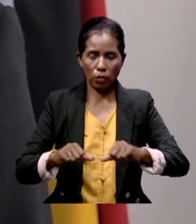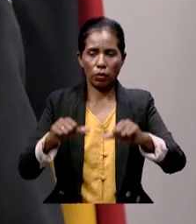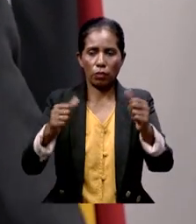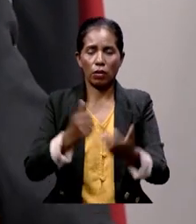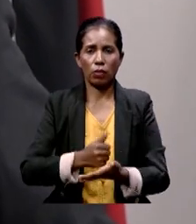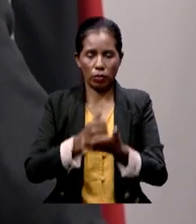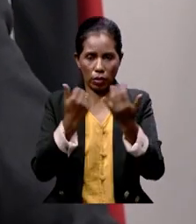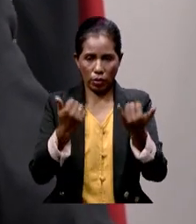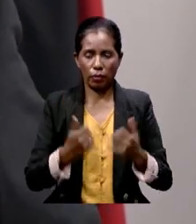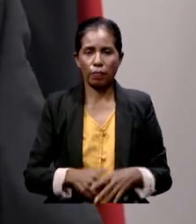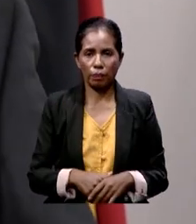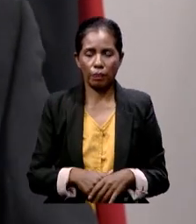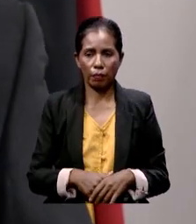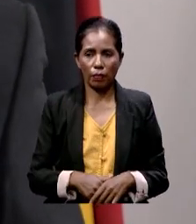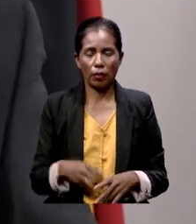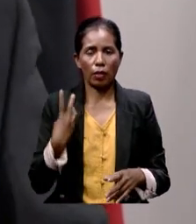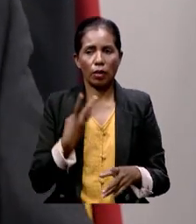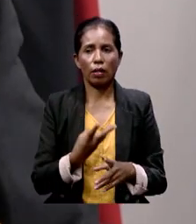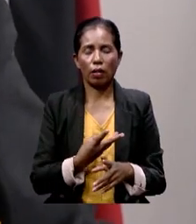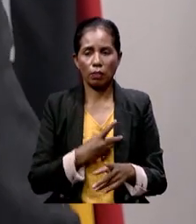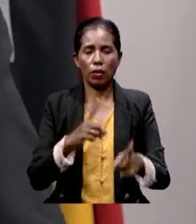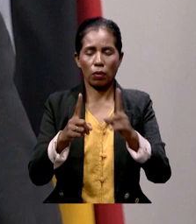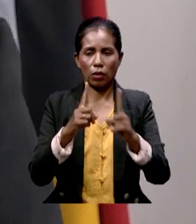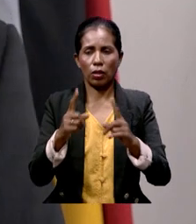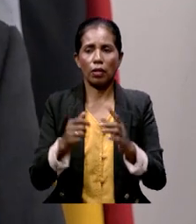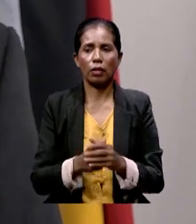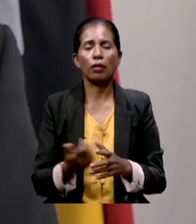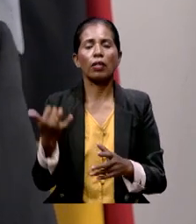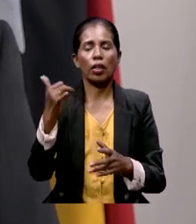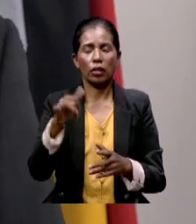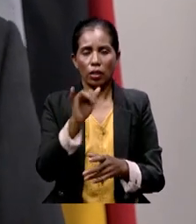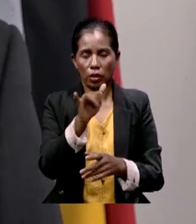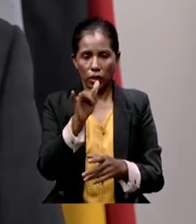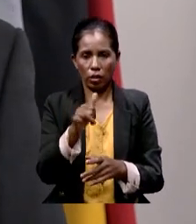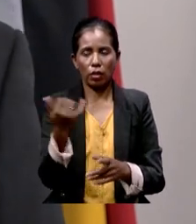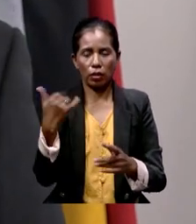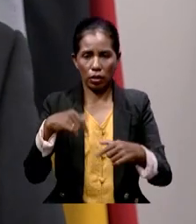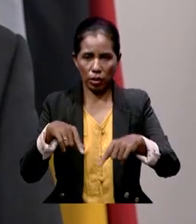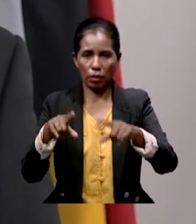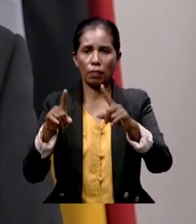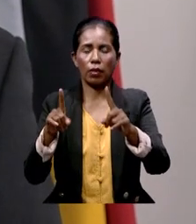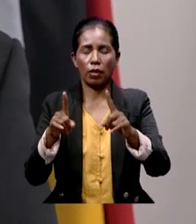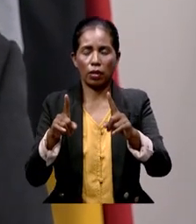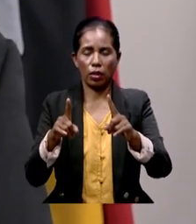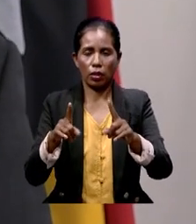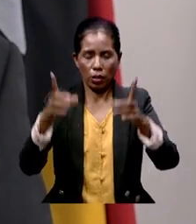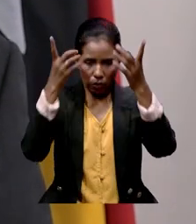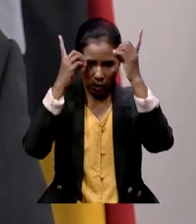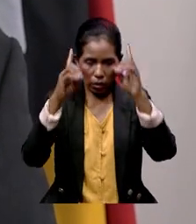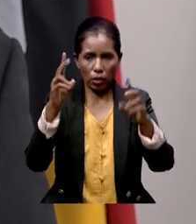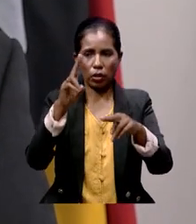ele. Nereid para cá, meu colega, né, para ser a concorra, ser se para definir, então,